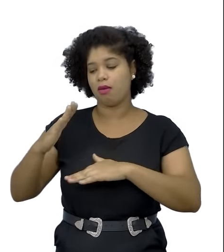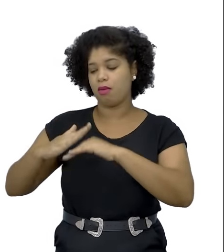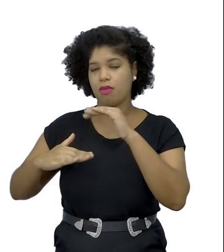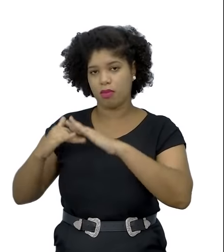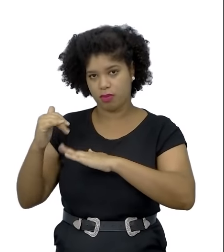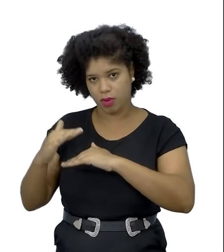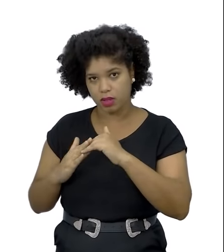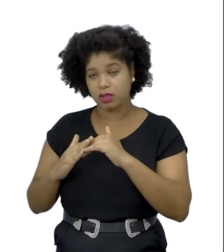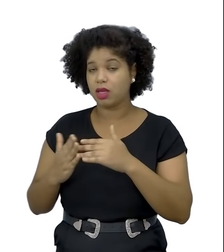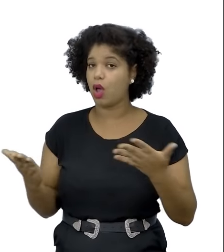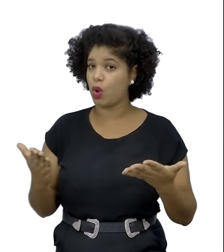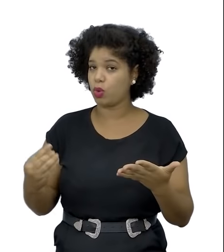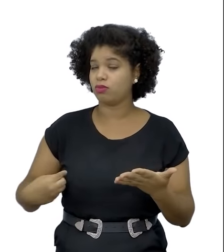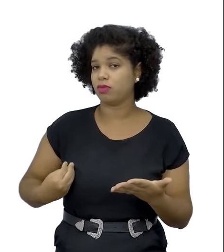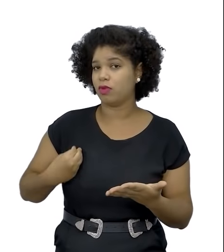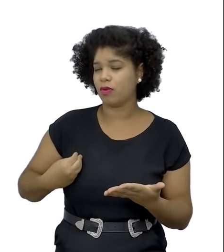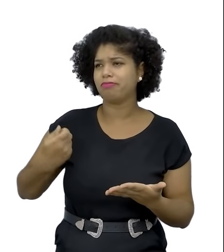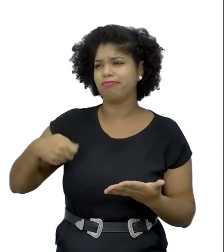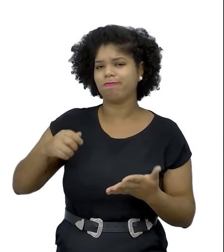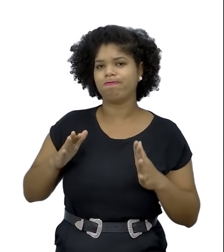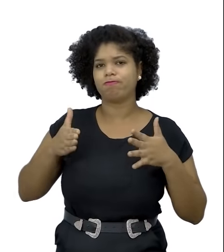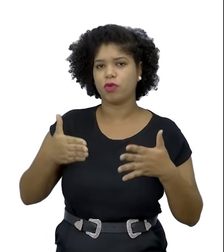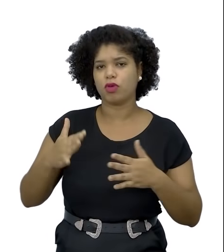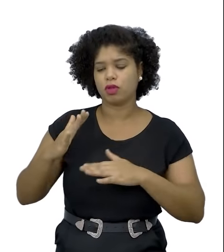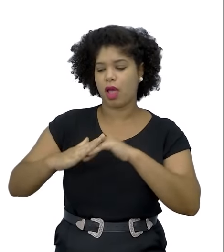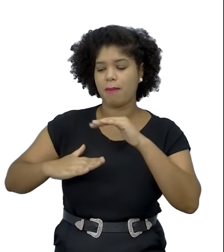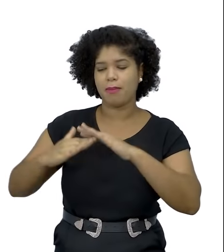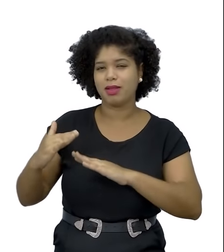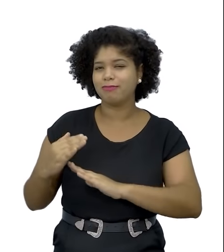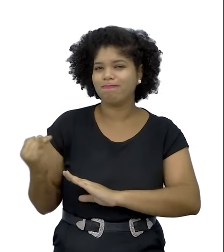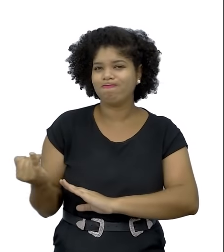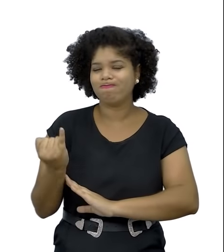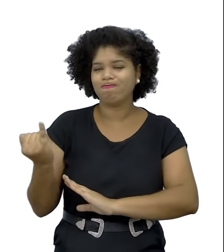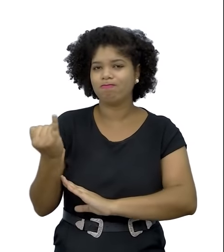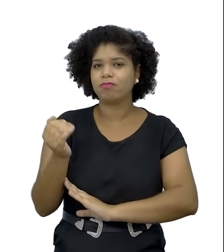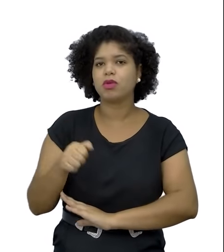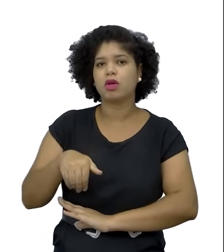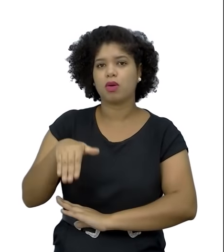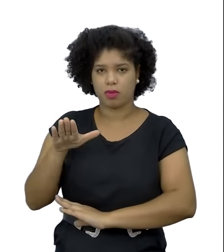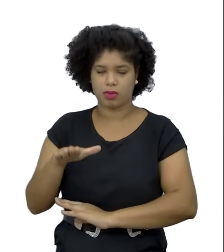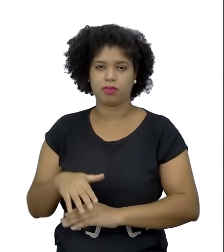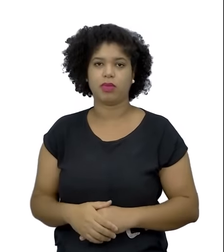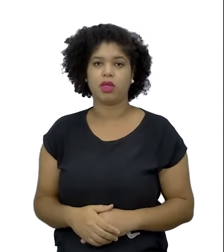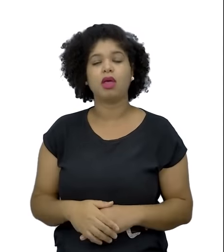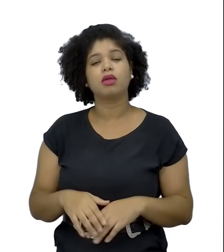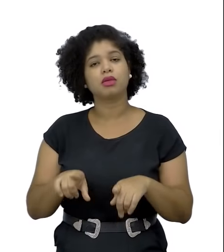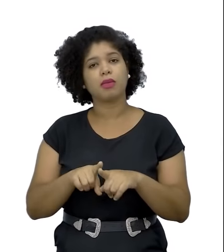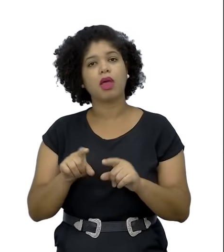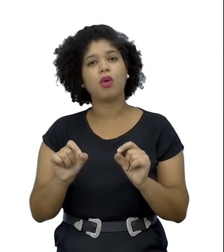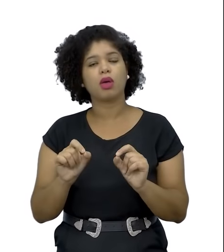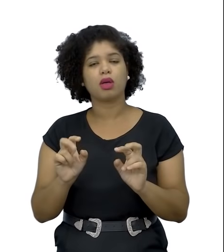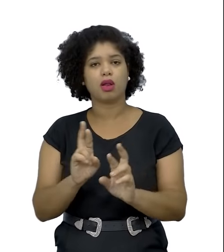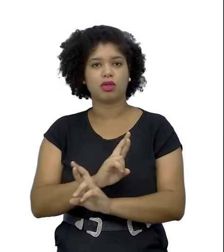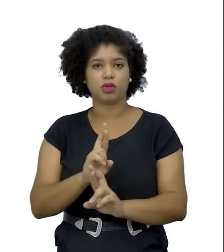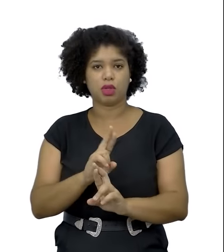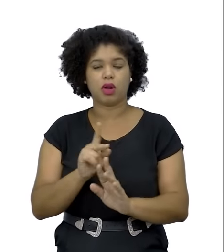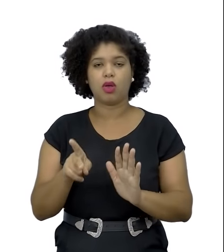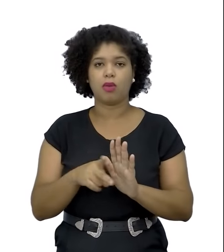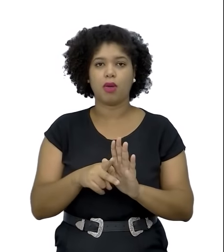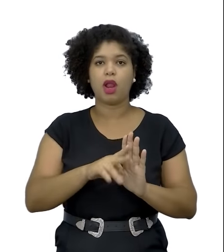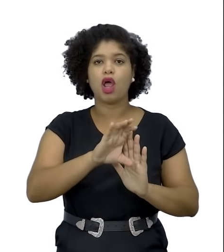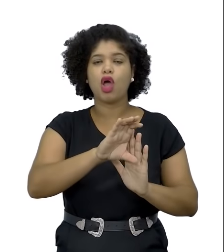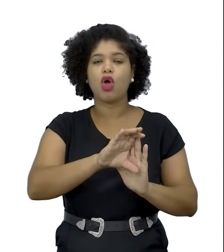pensando no momento que estamos vivendo, nas habilidades essenciais, que também fazem parte do currículo em ação,